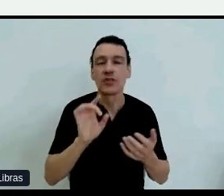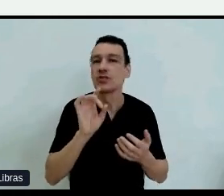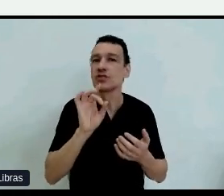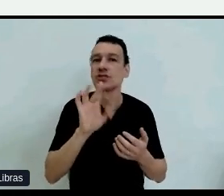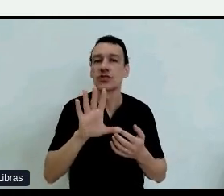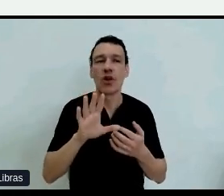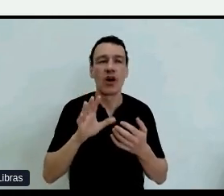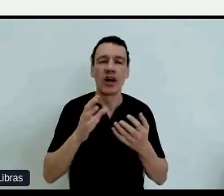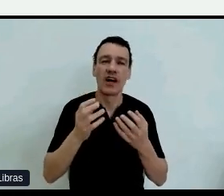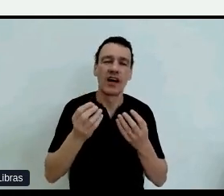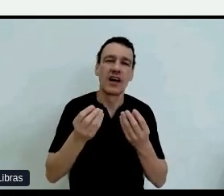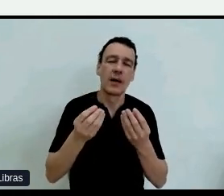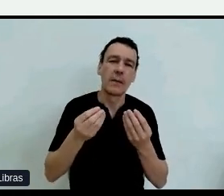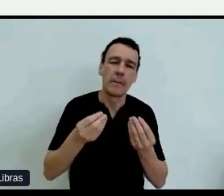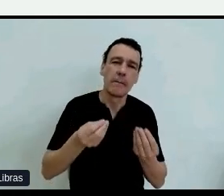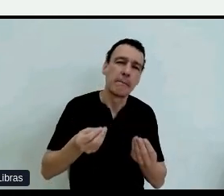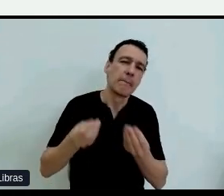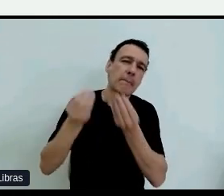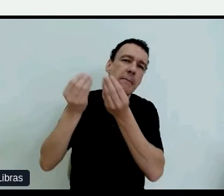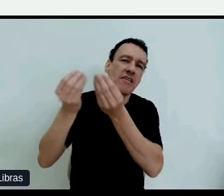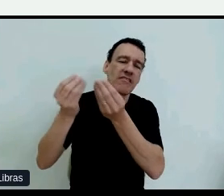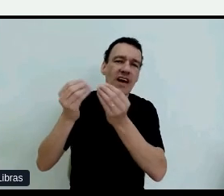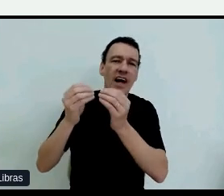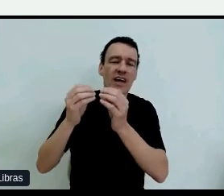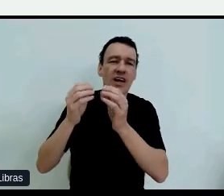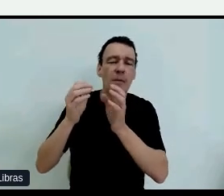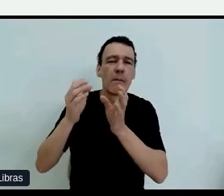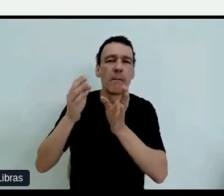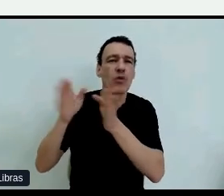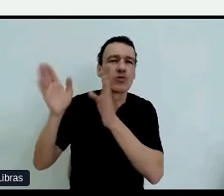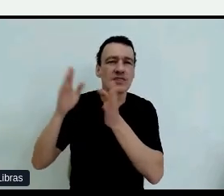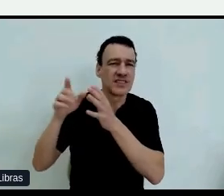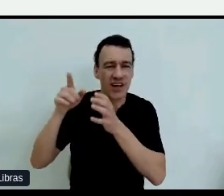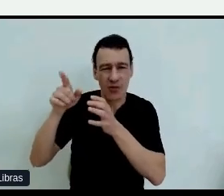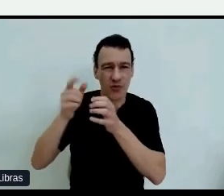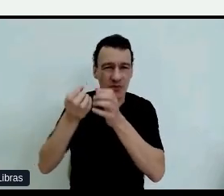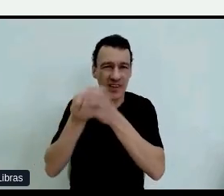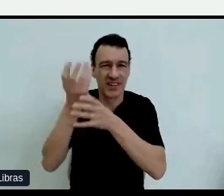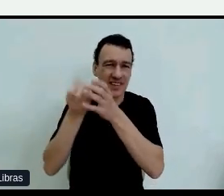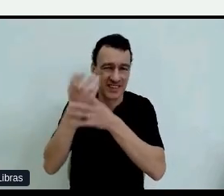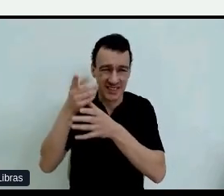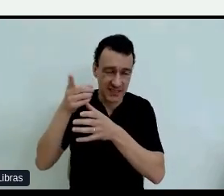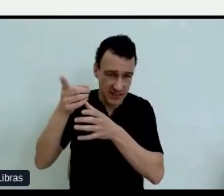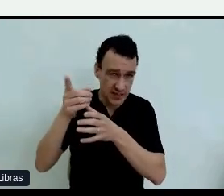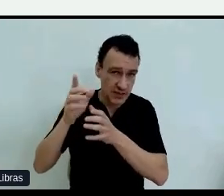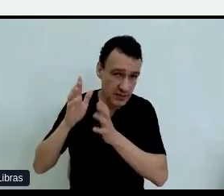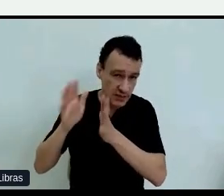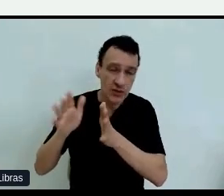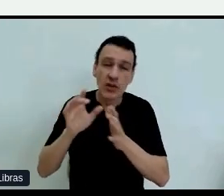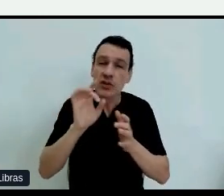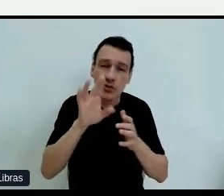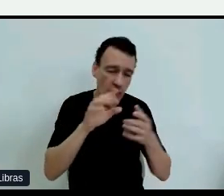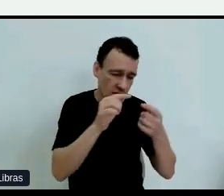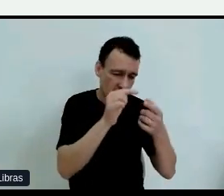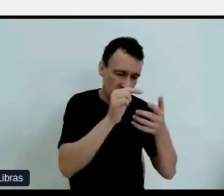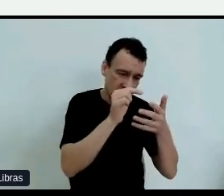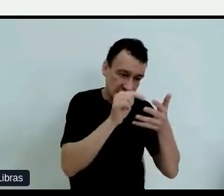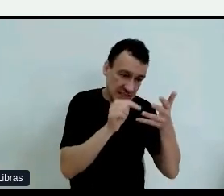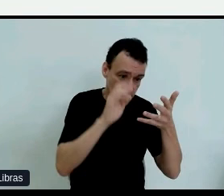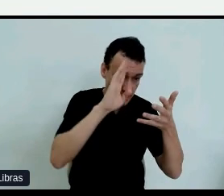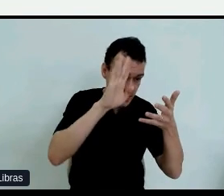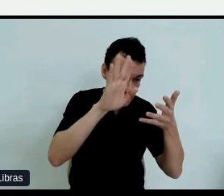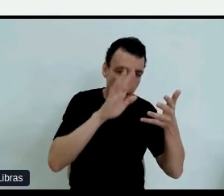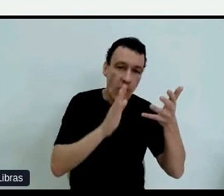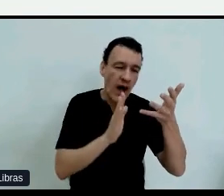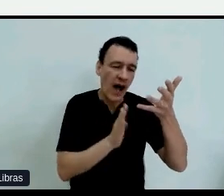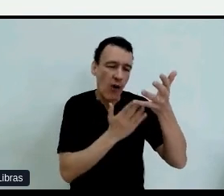para a produção aquilo que atenda os itens legais apenas, e os demais itens a gente vai deixar como facultativo, a